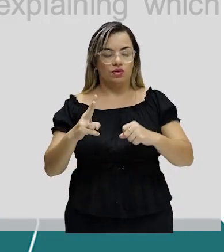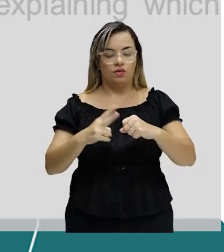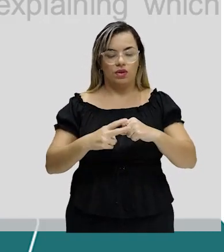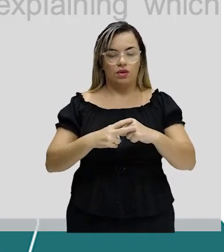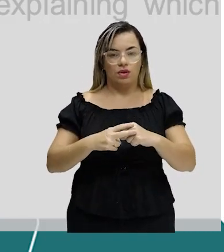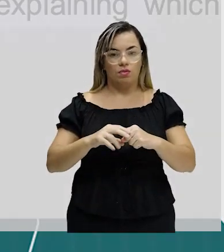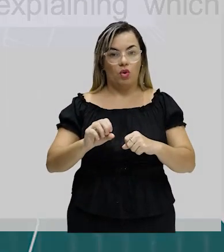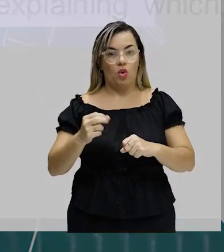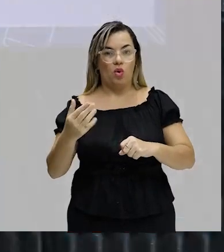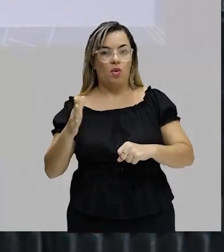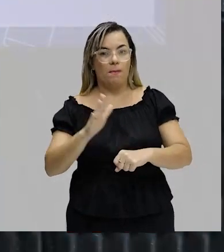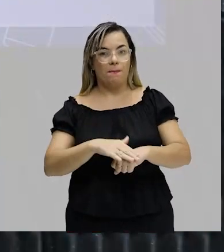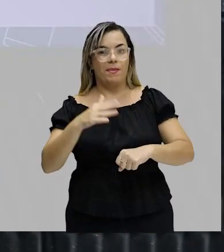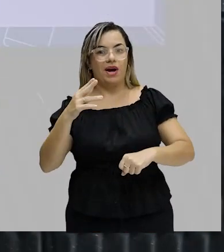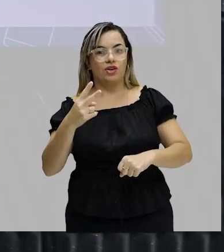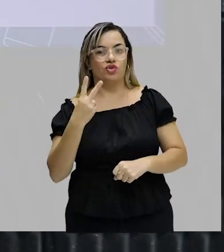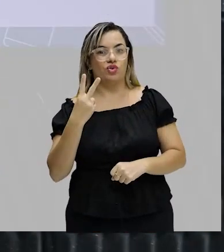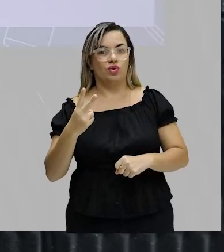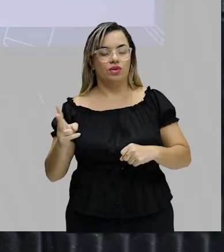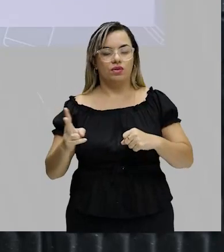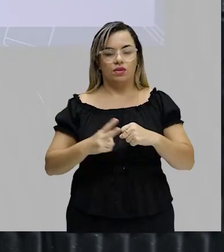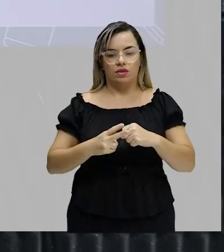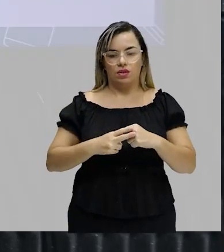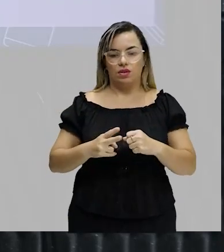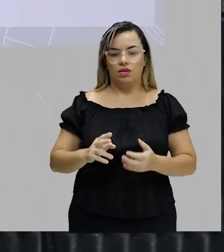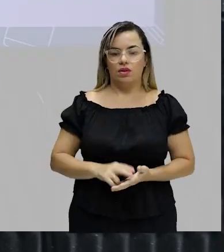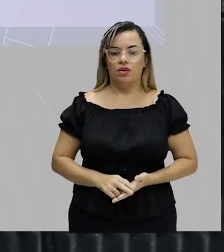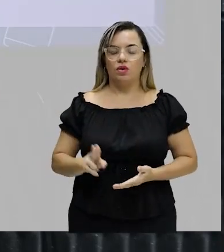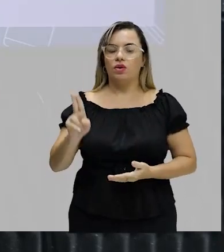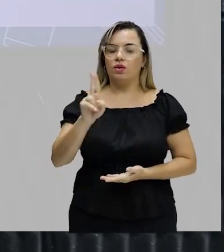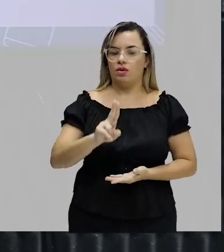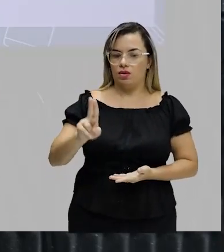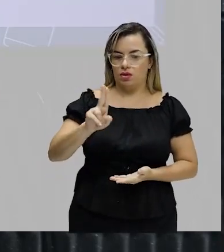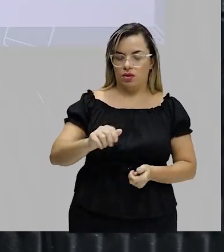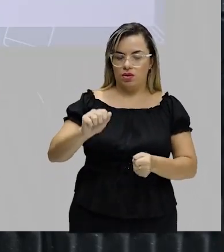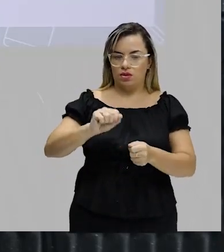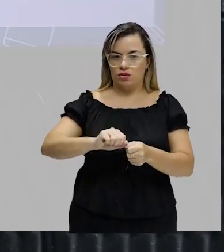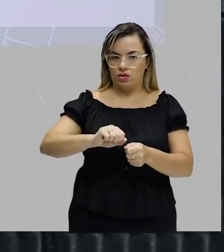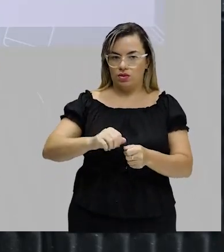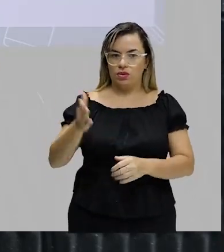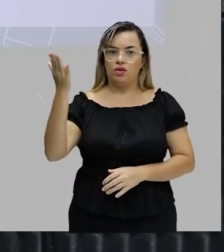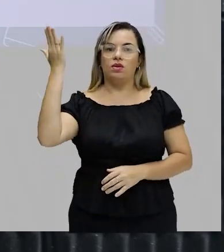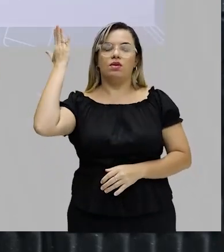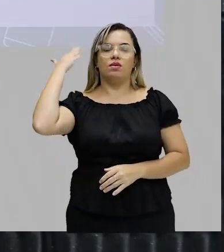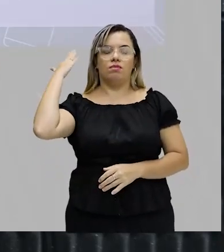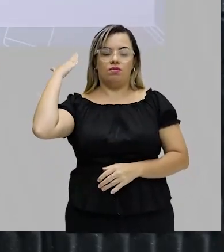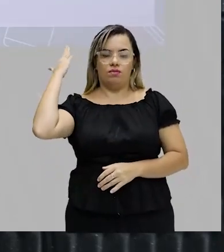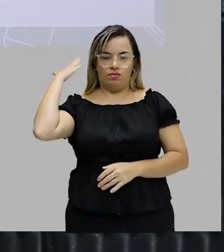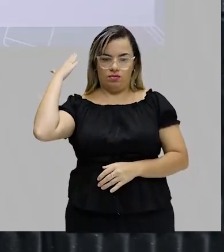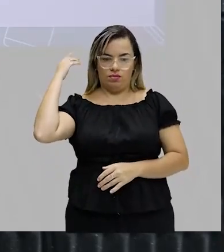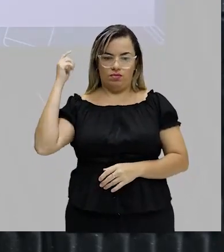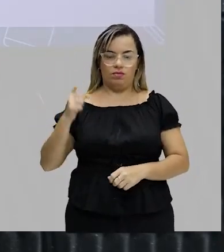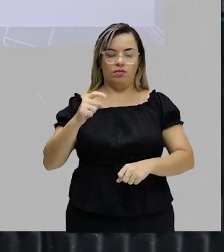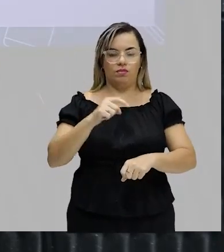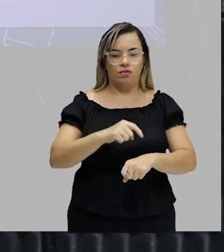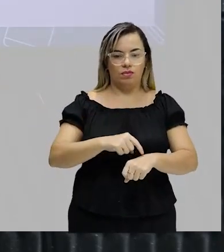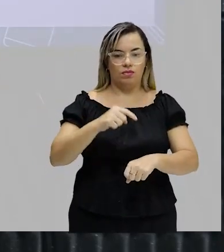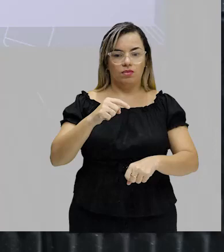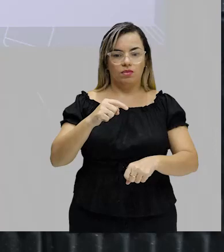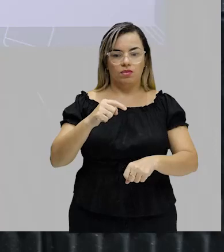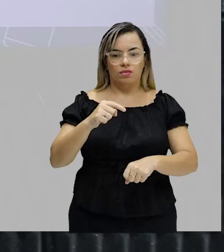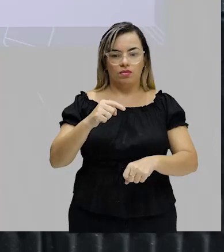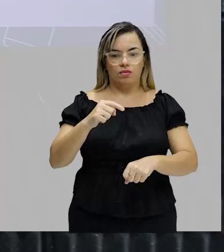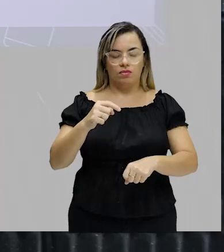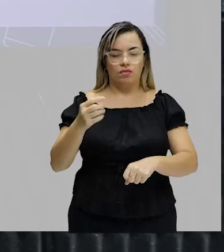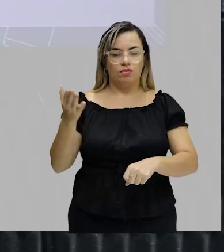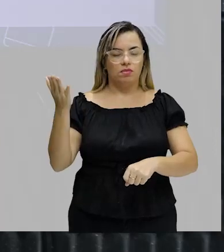essa construção. Eles são usados para expressar ações passadas que ocorreram em um tempo unknown,